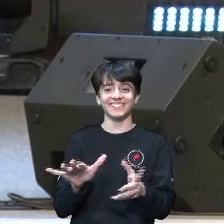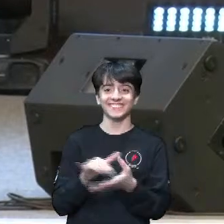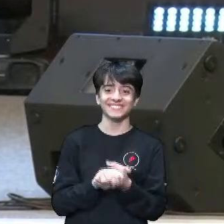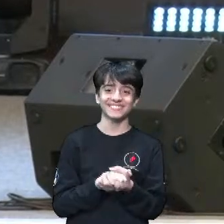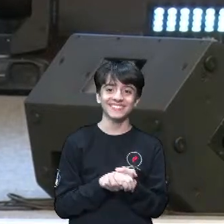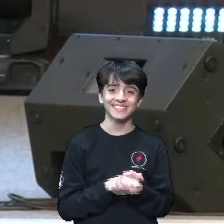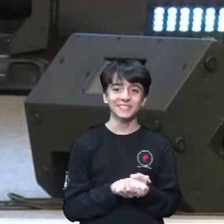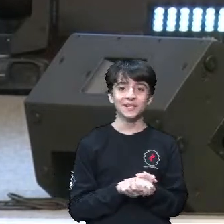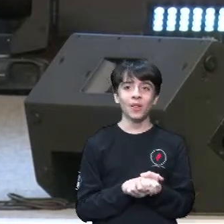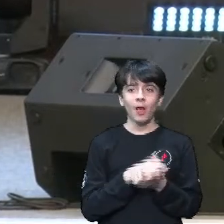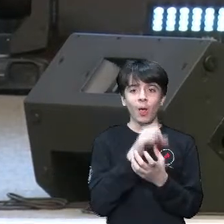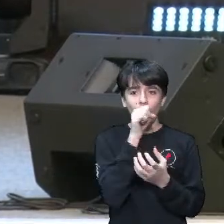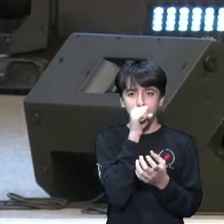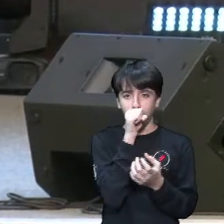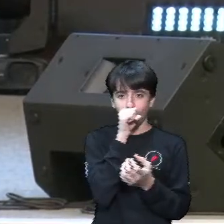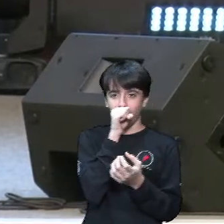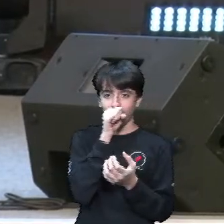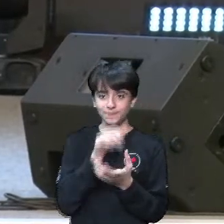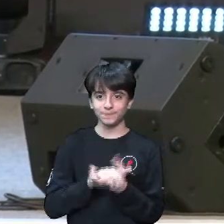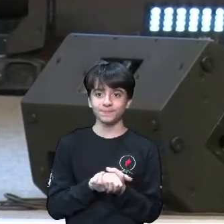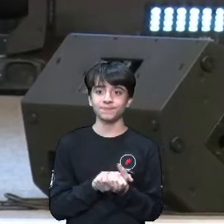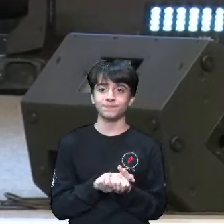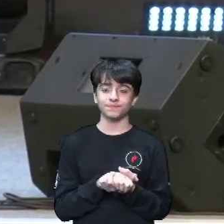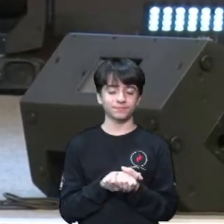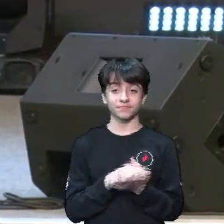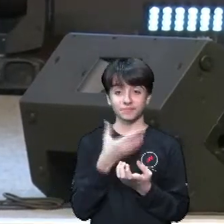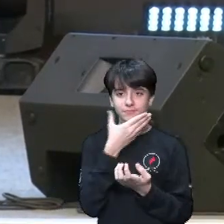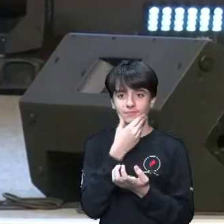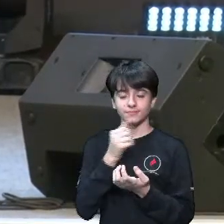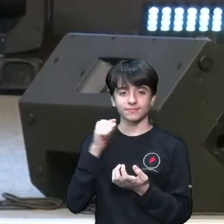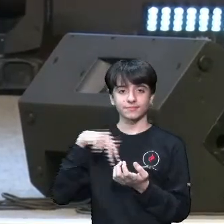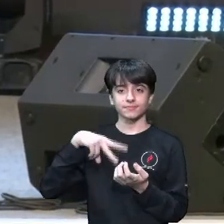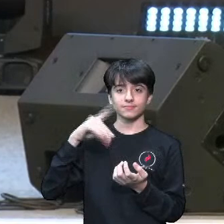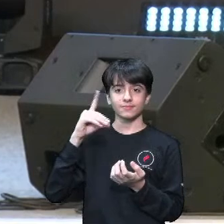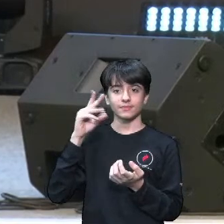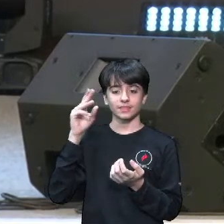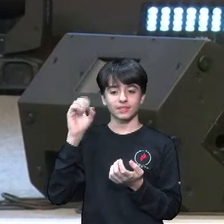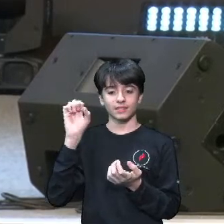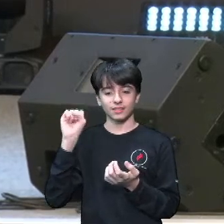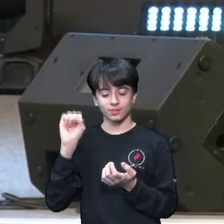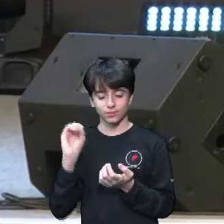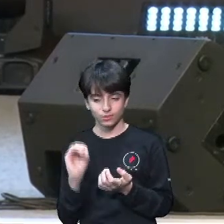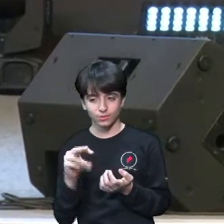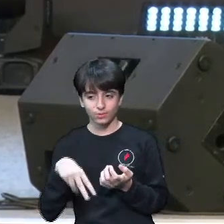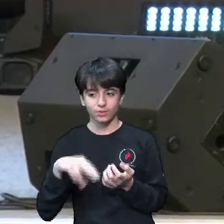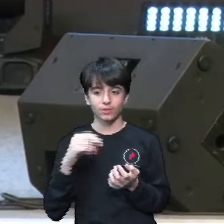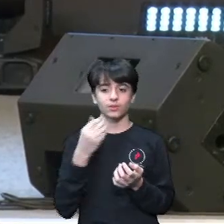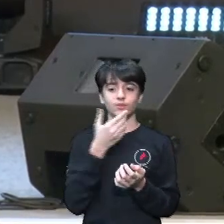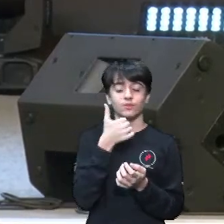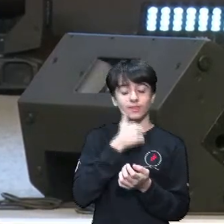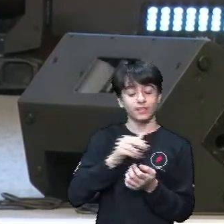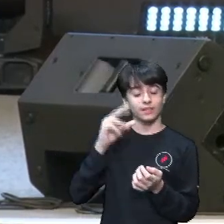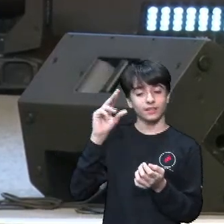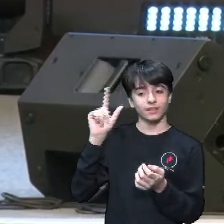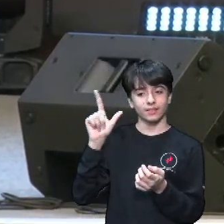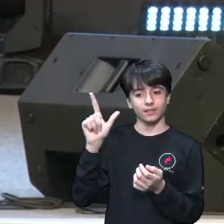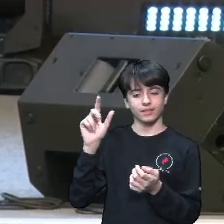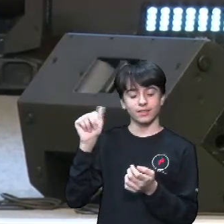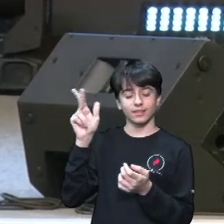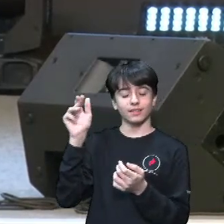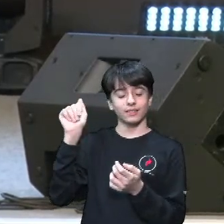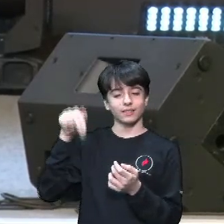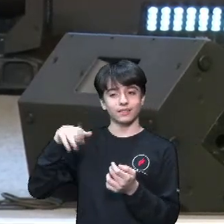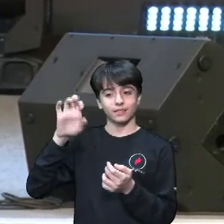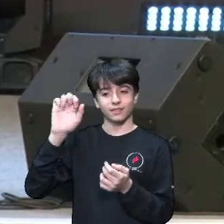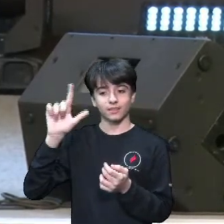A Raquel e o Anderson, por mais um ano de vida do Anderson, está completado no